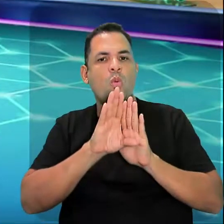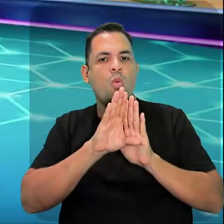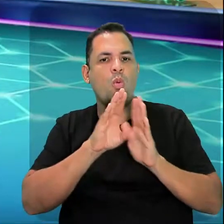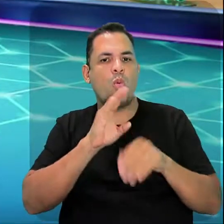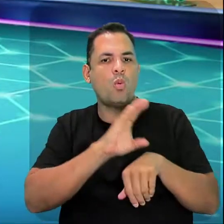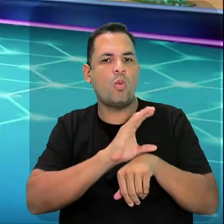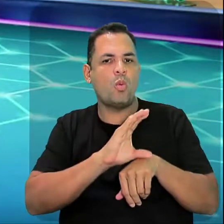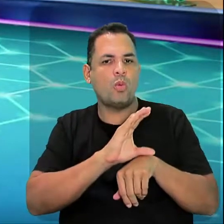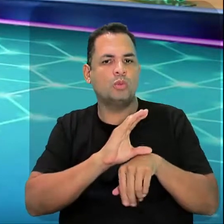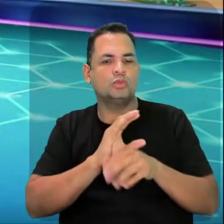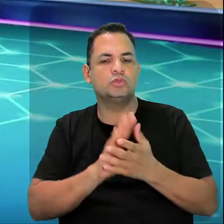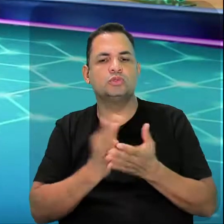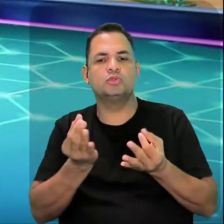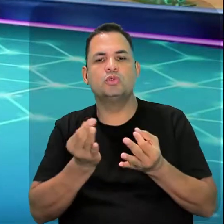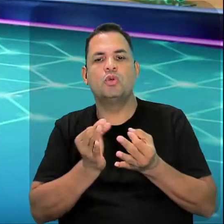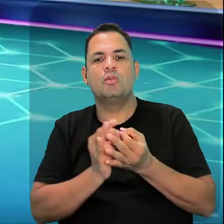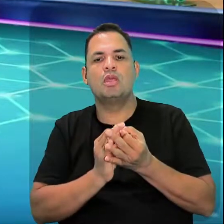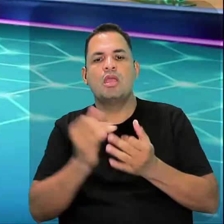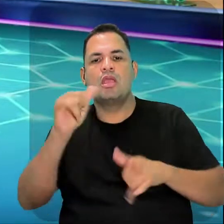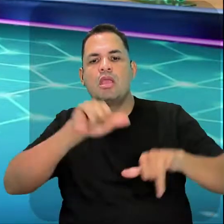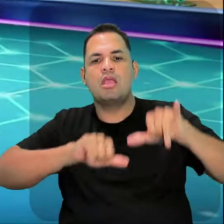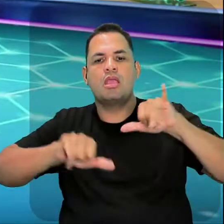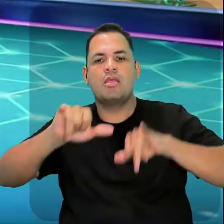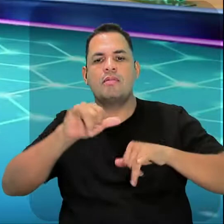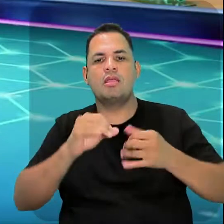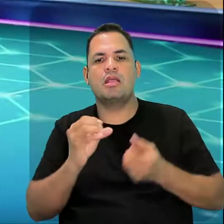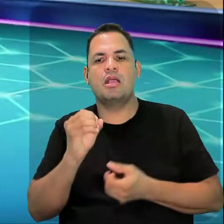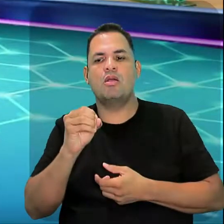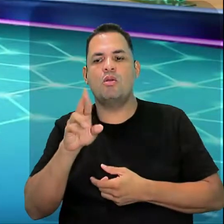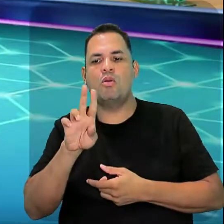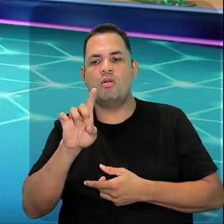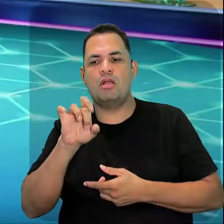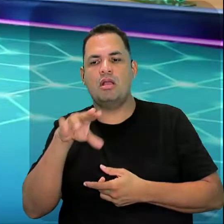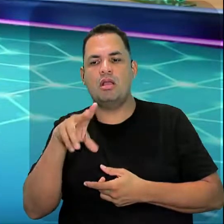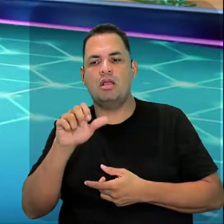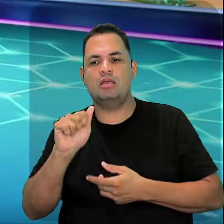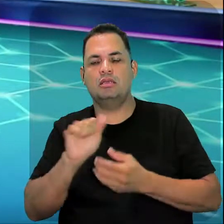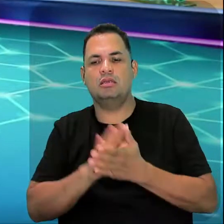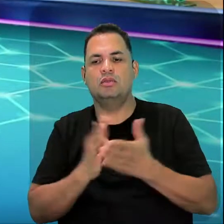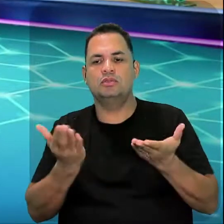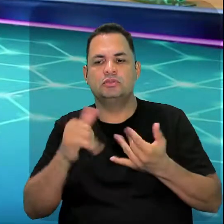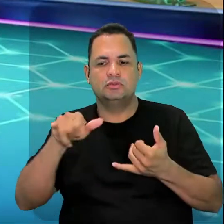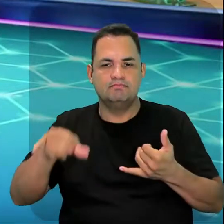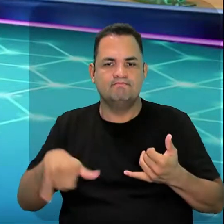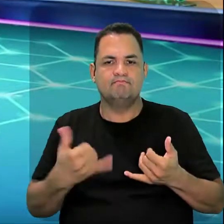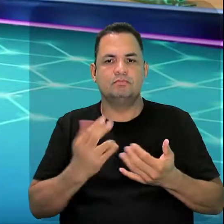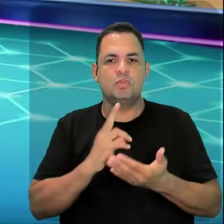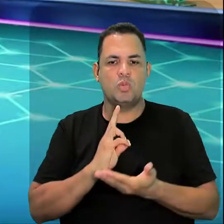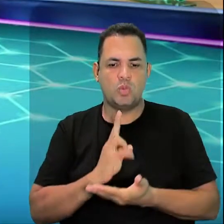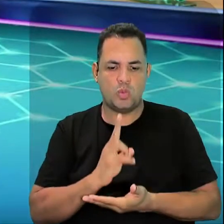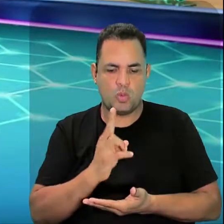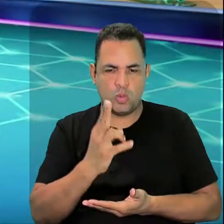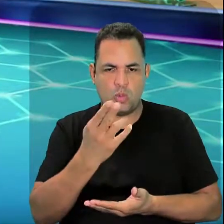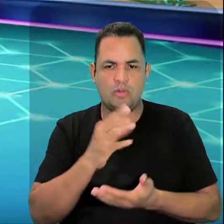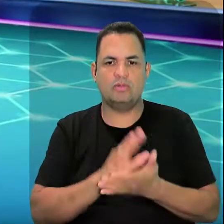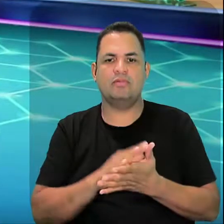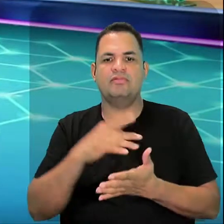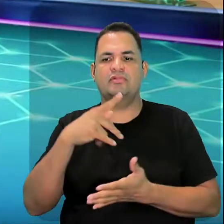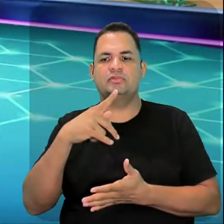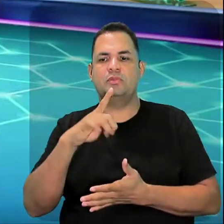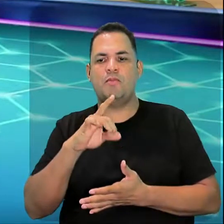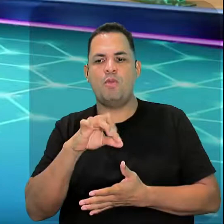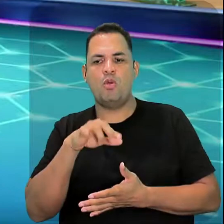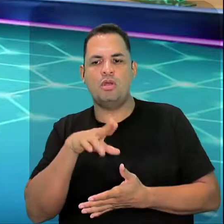sobre Química Orgânica. Então, na aula de hoje, vamos aproveitar, nós vamos continuar falando sobre